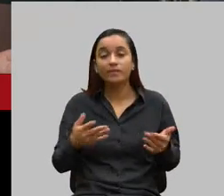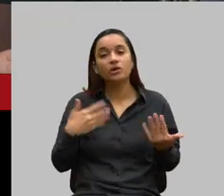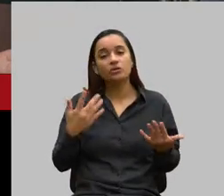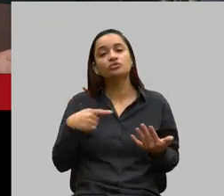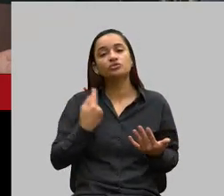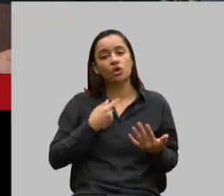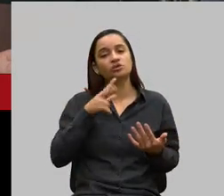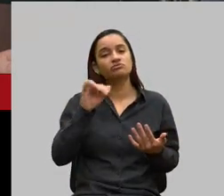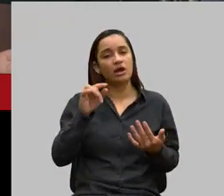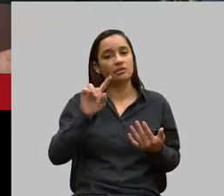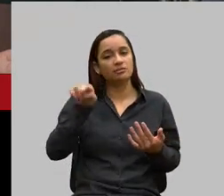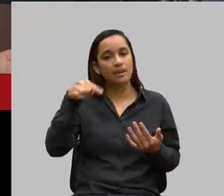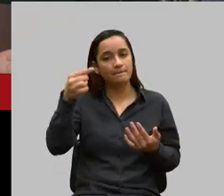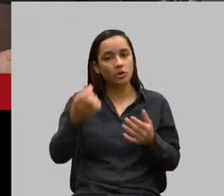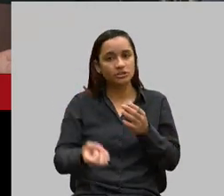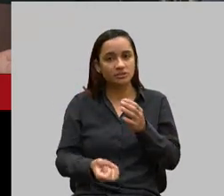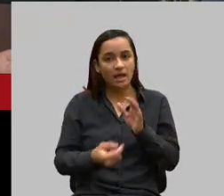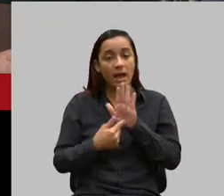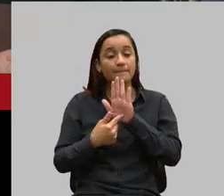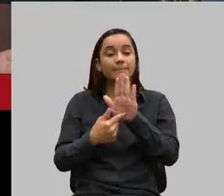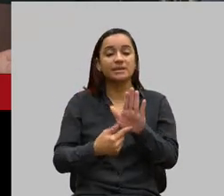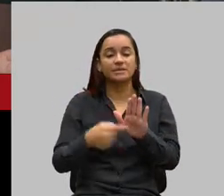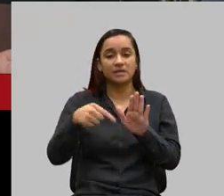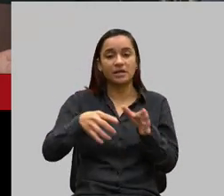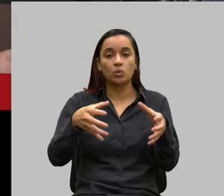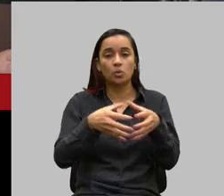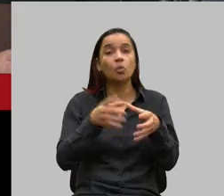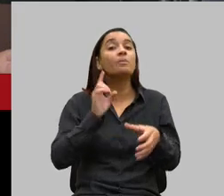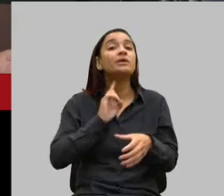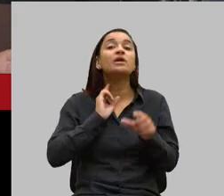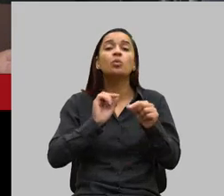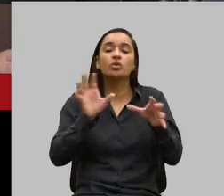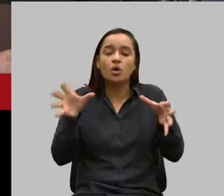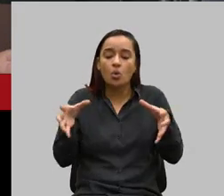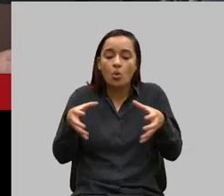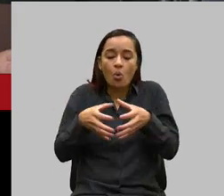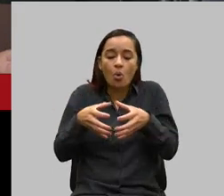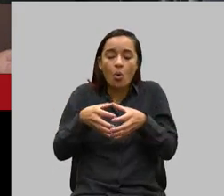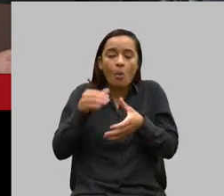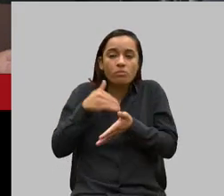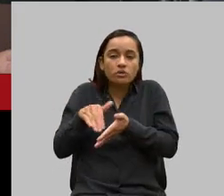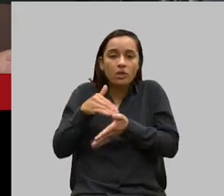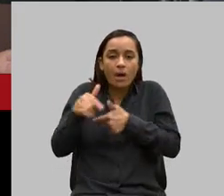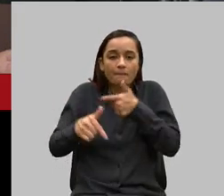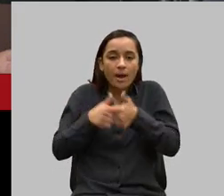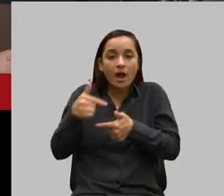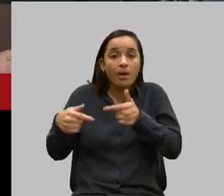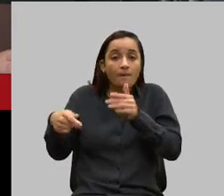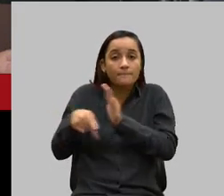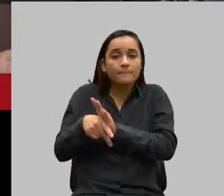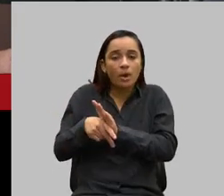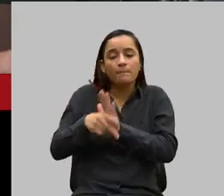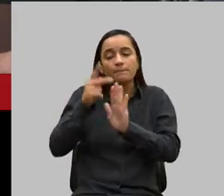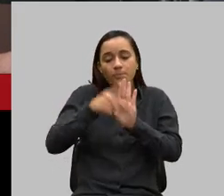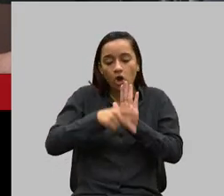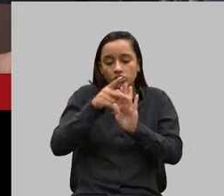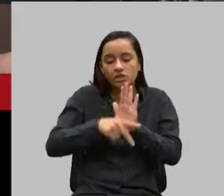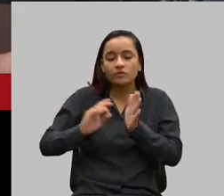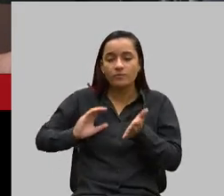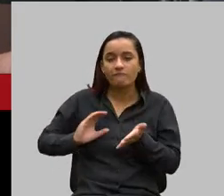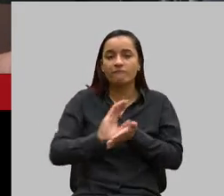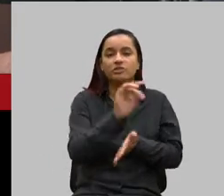apresentar aos mineiros um escritório de projetos para investimentos em Minas